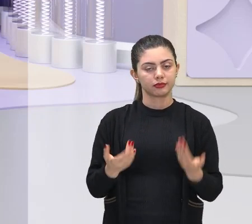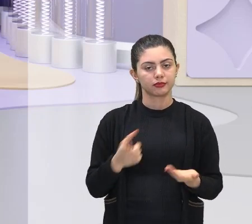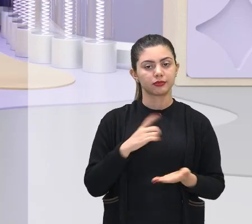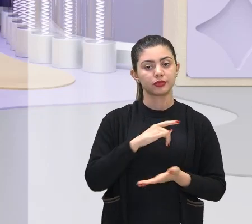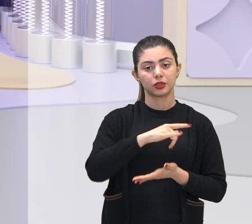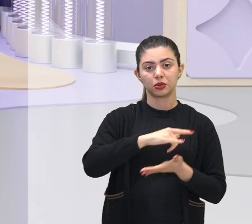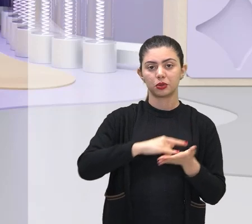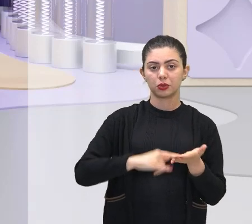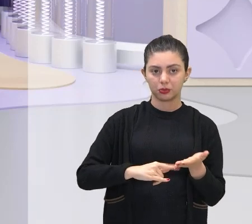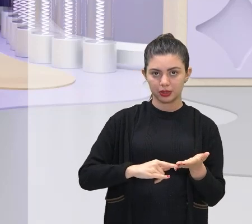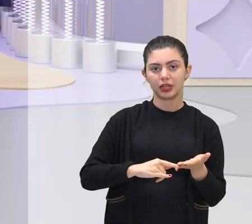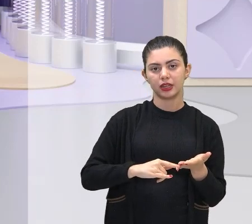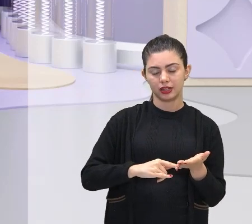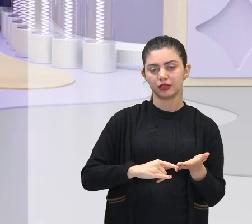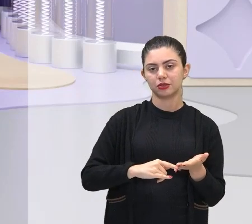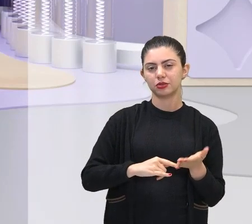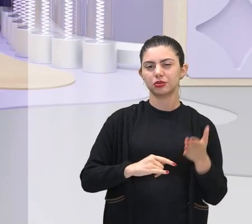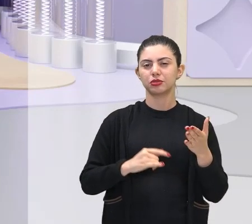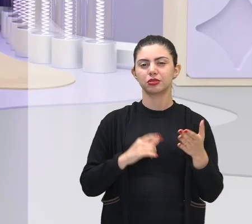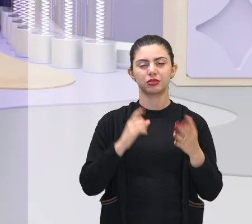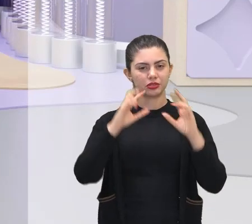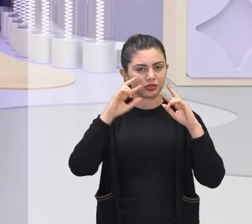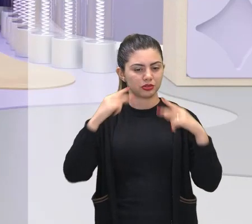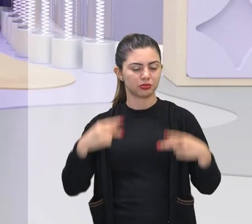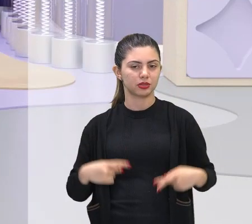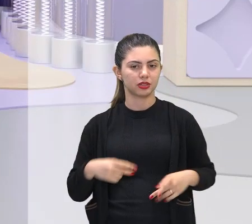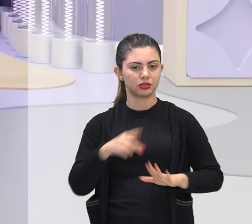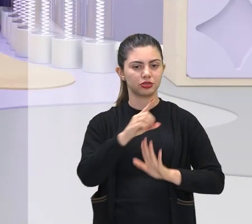Declaração Universal dos Direitos Humanos de